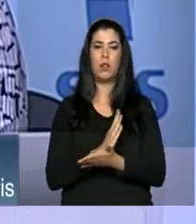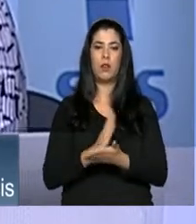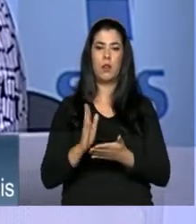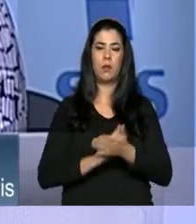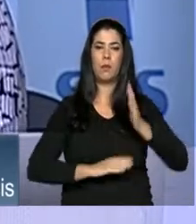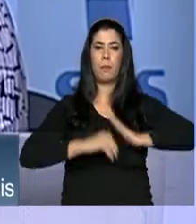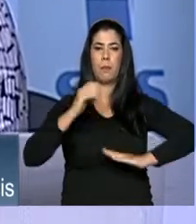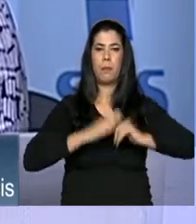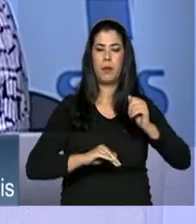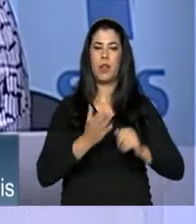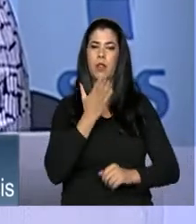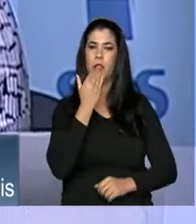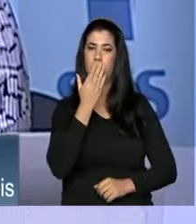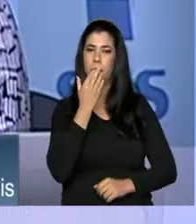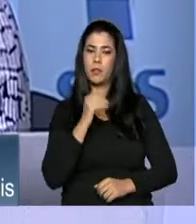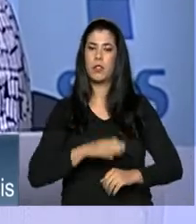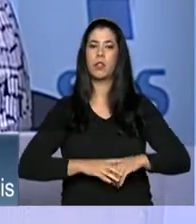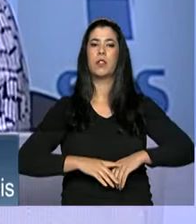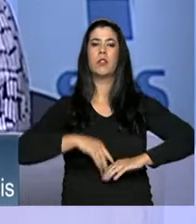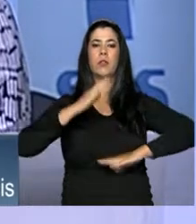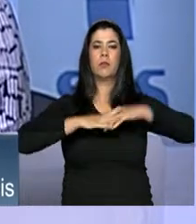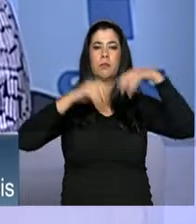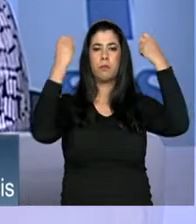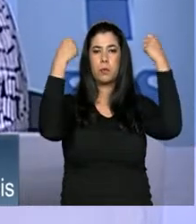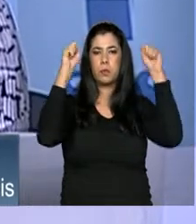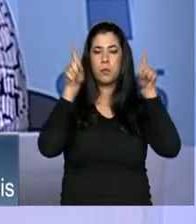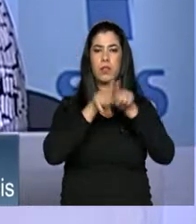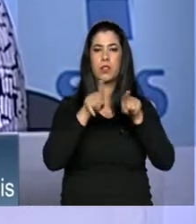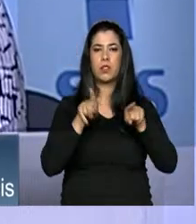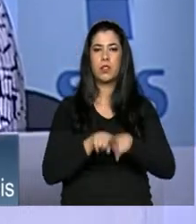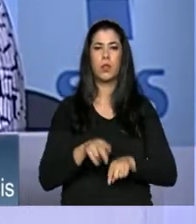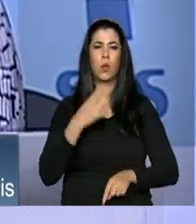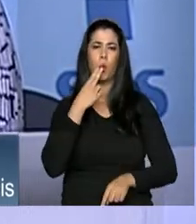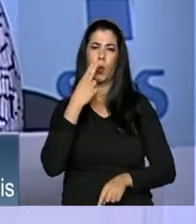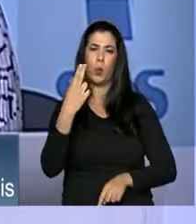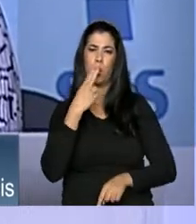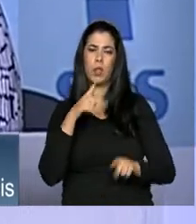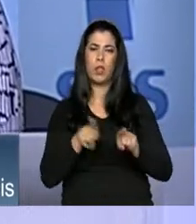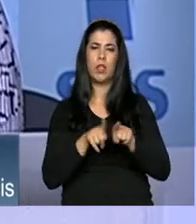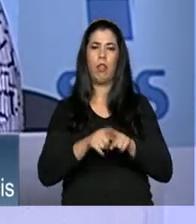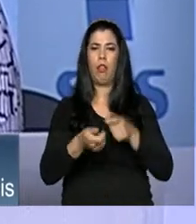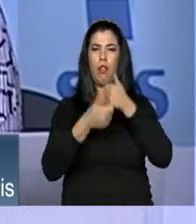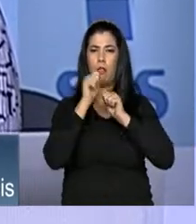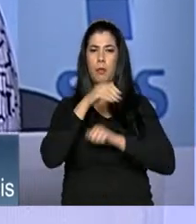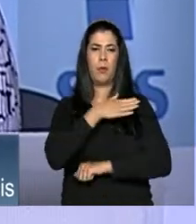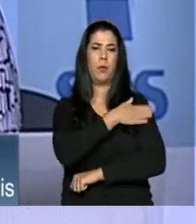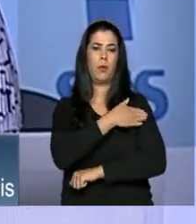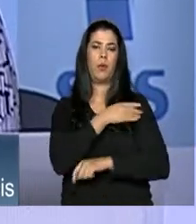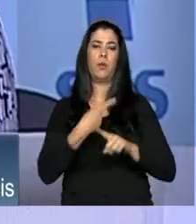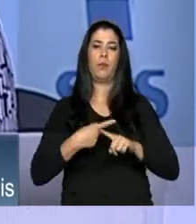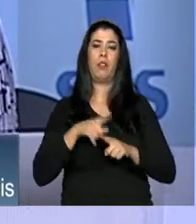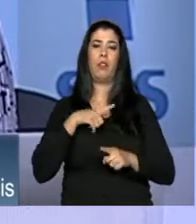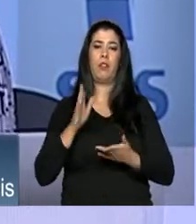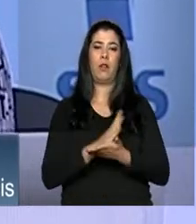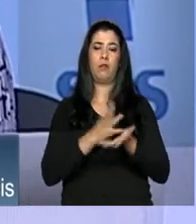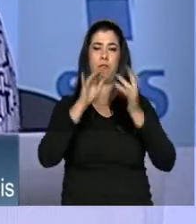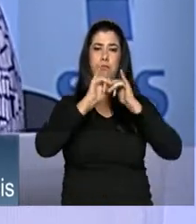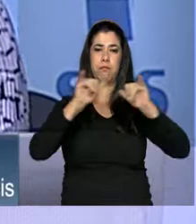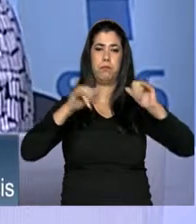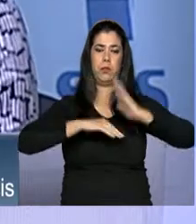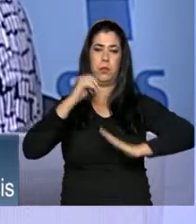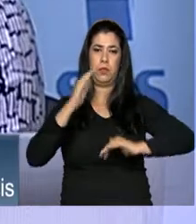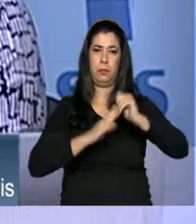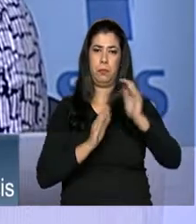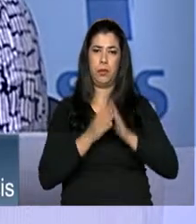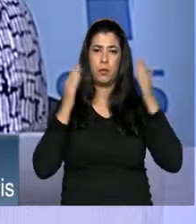de alimentação, de atividade física, de tabaco e de álcool, porque há evidências suficientes de que ações dirigidas a